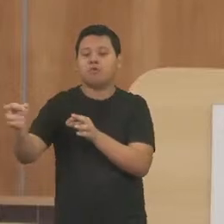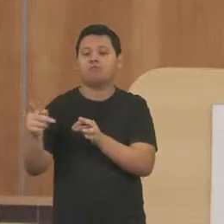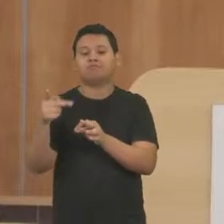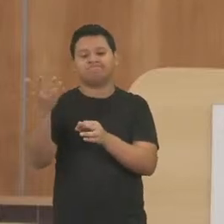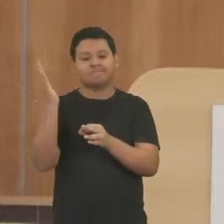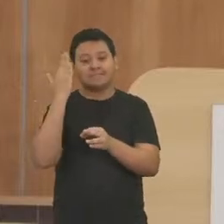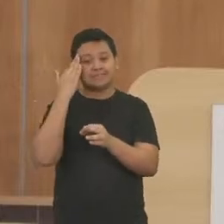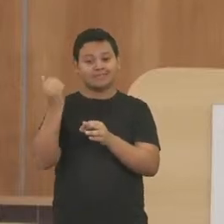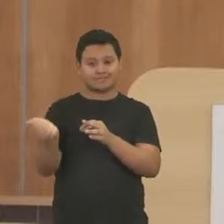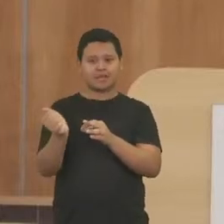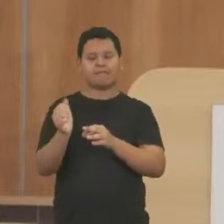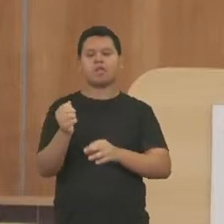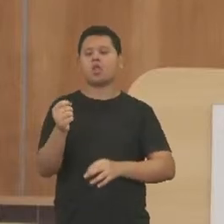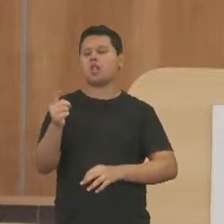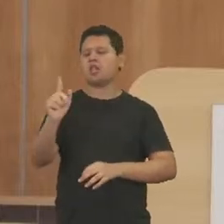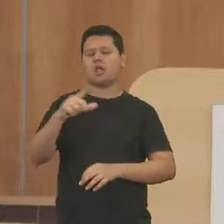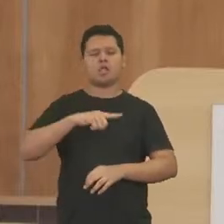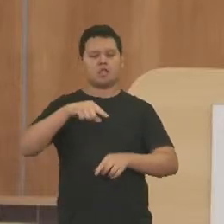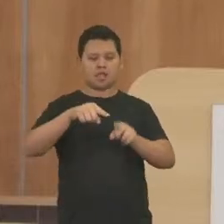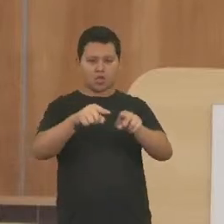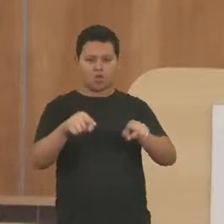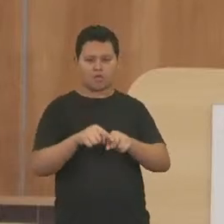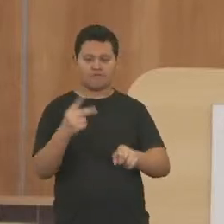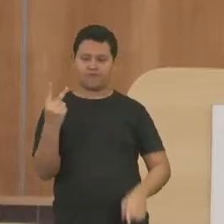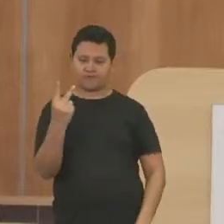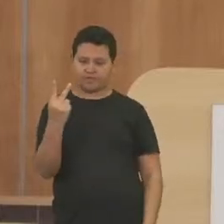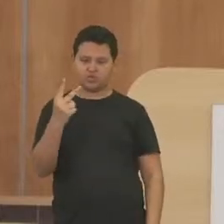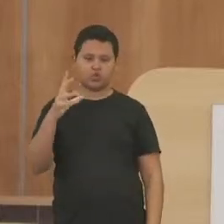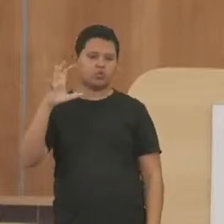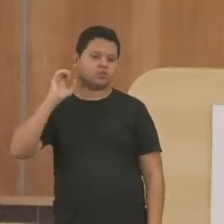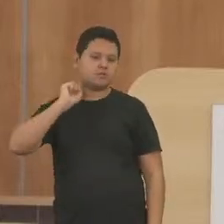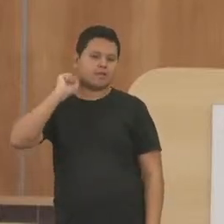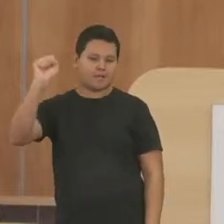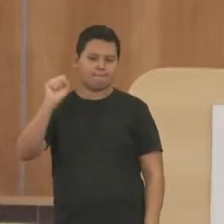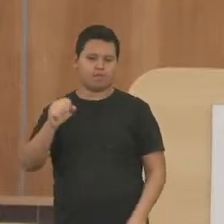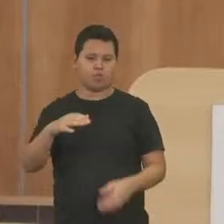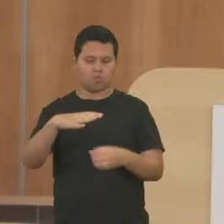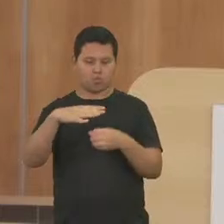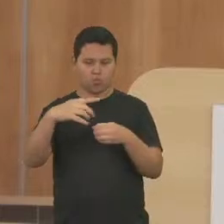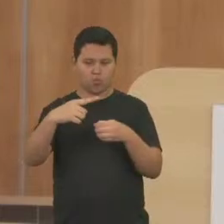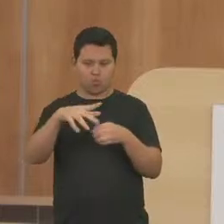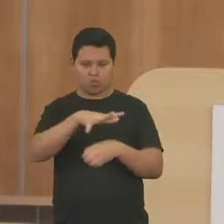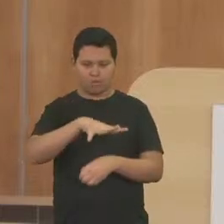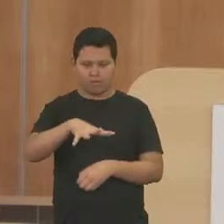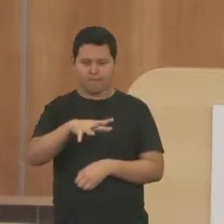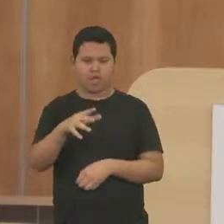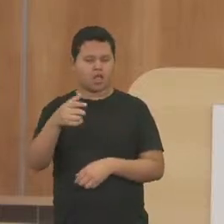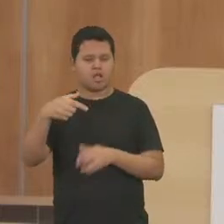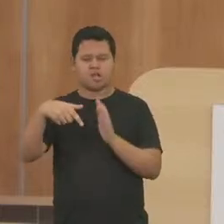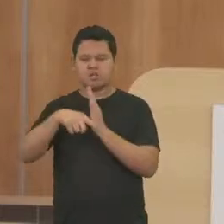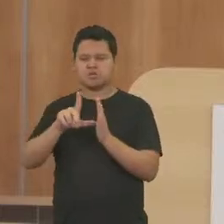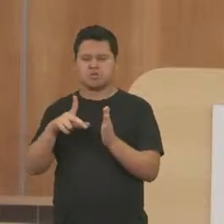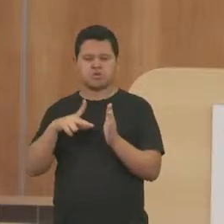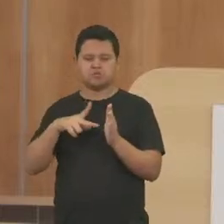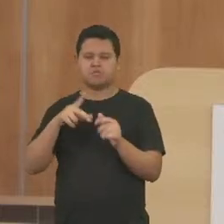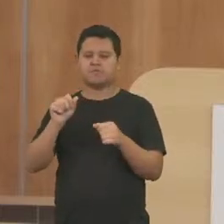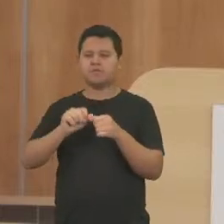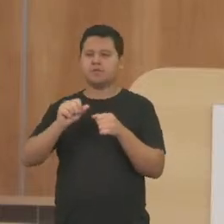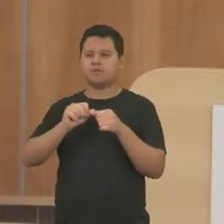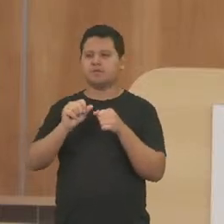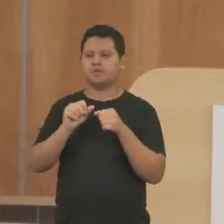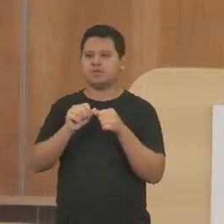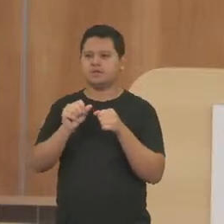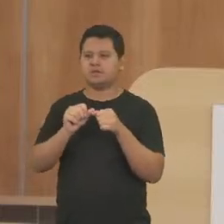naquela época, vereador Hernani, que nós fazíamos lá, é um campinho de terra, colocava a trave de bambu naquela